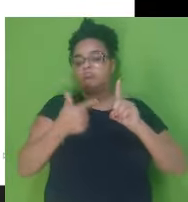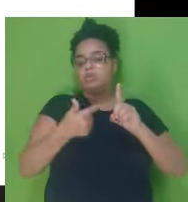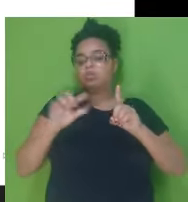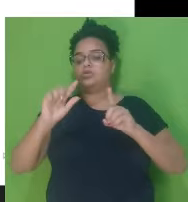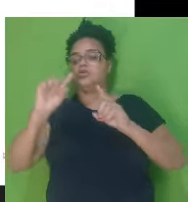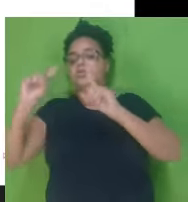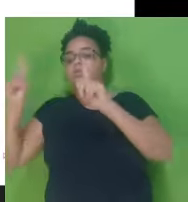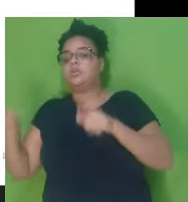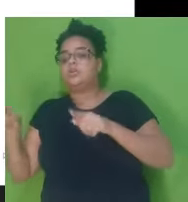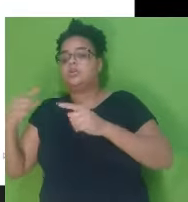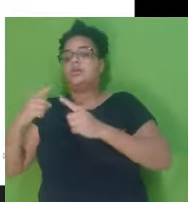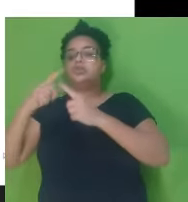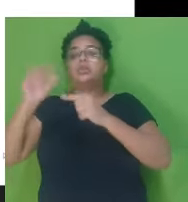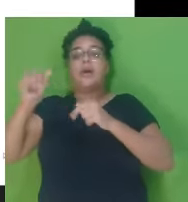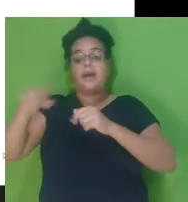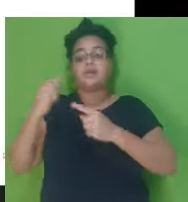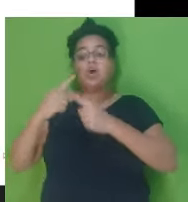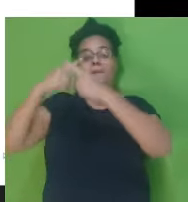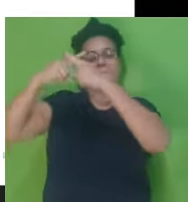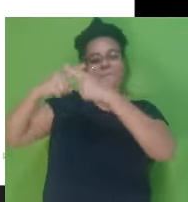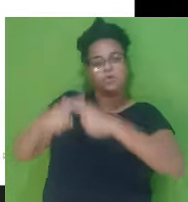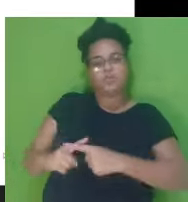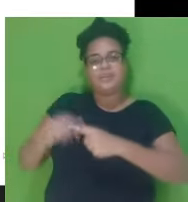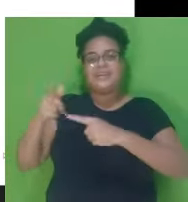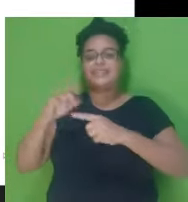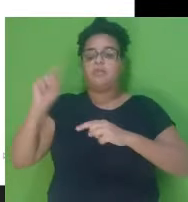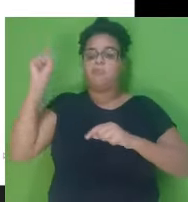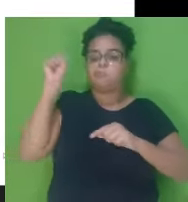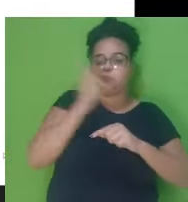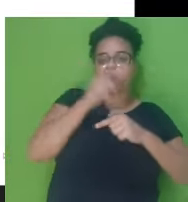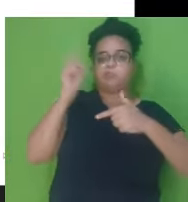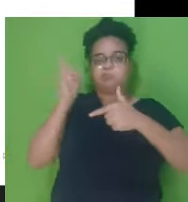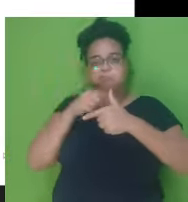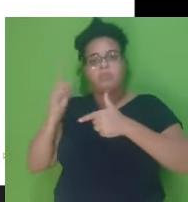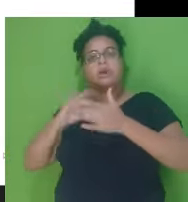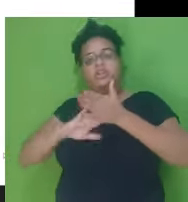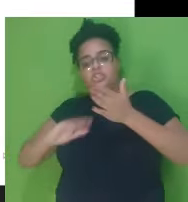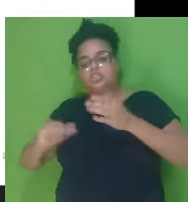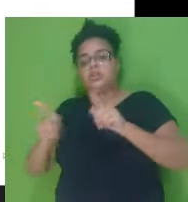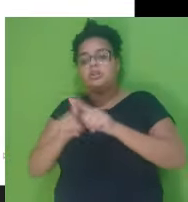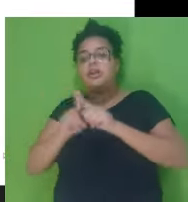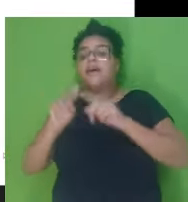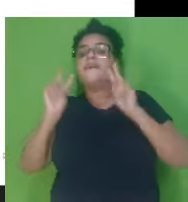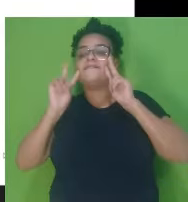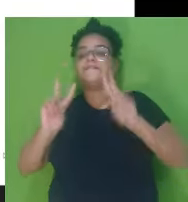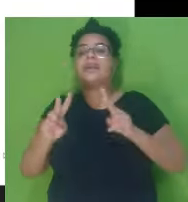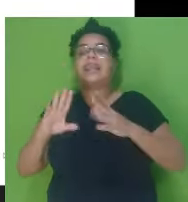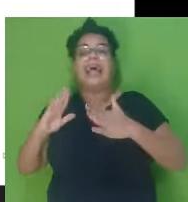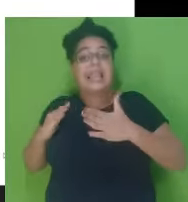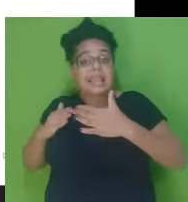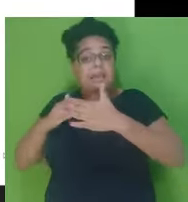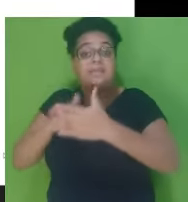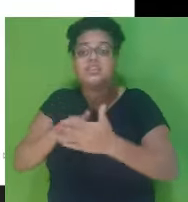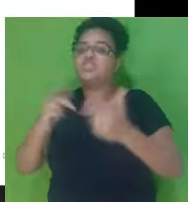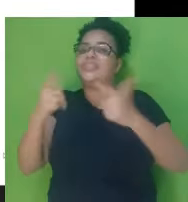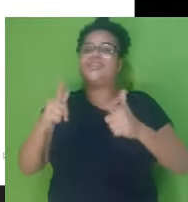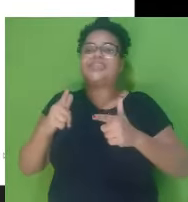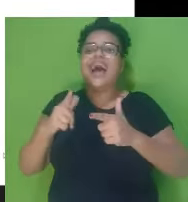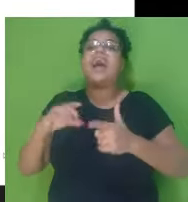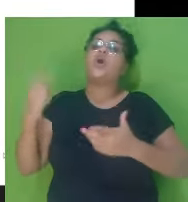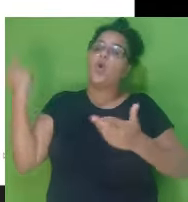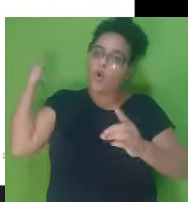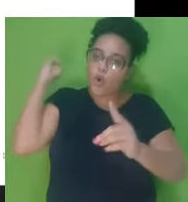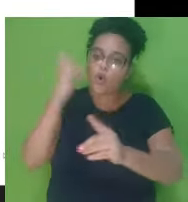E aí, como aqui é tudo multiplicação, a gente pode cancelar esse fator, e aí a gente vê que o limite não está mais